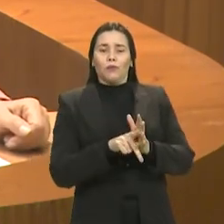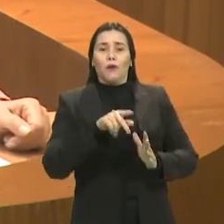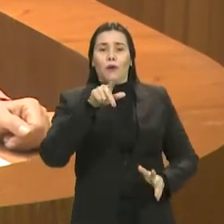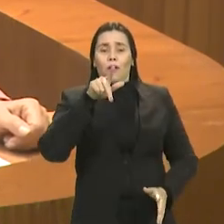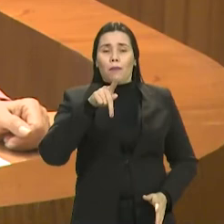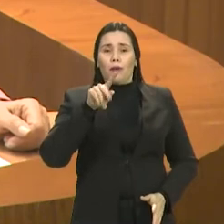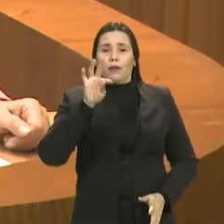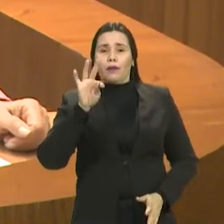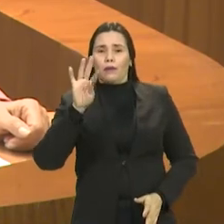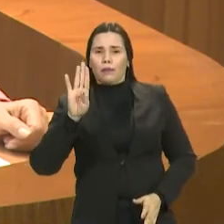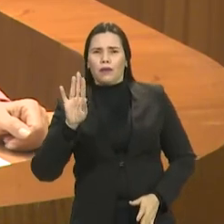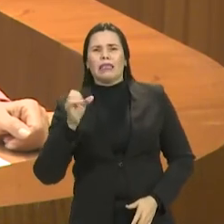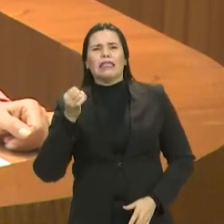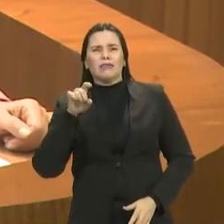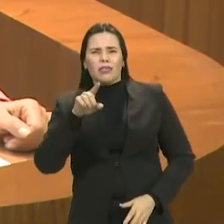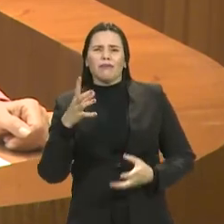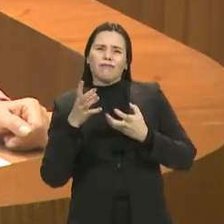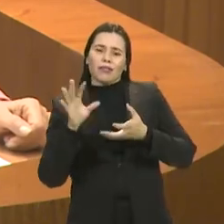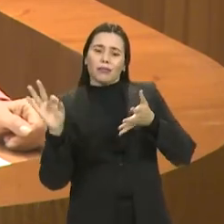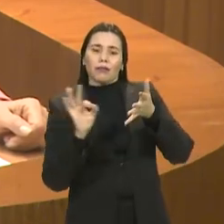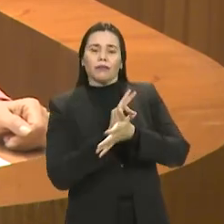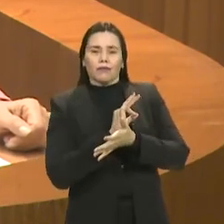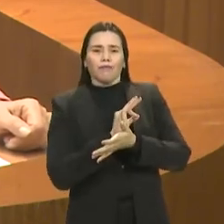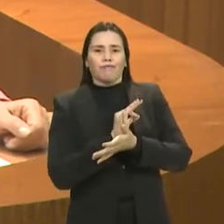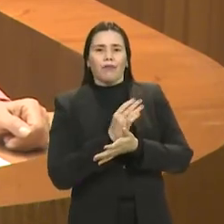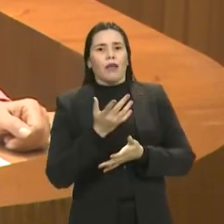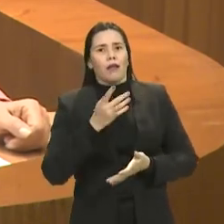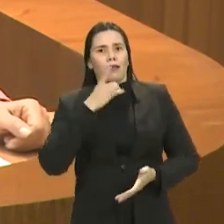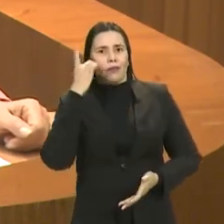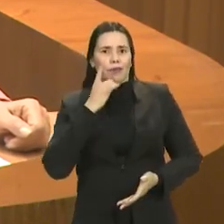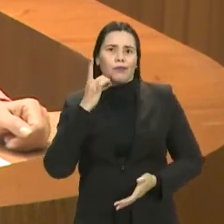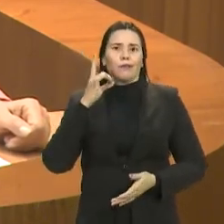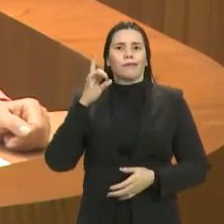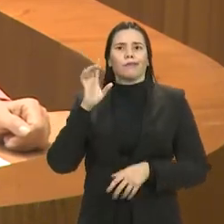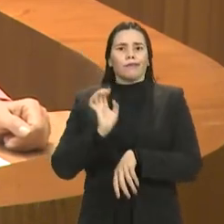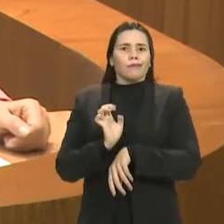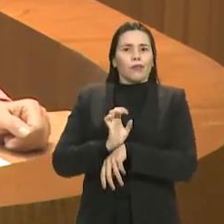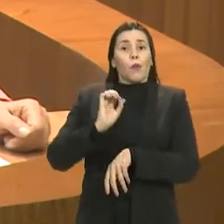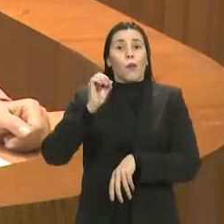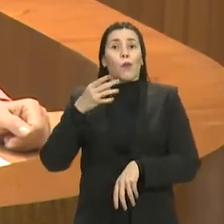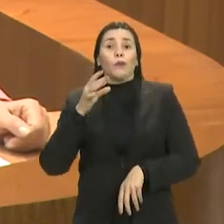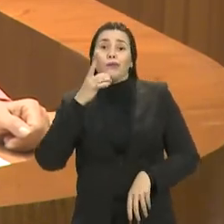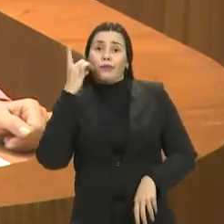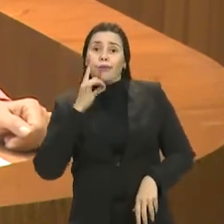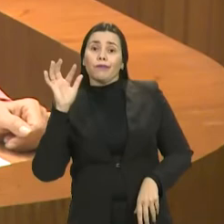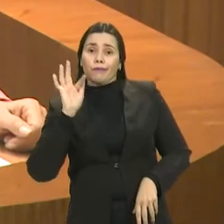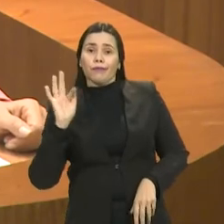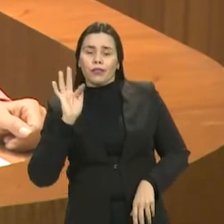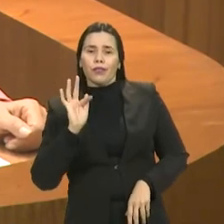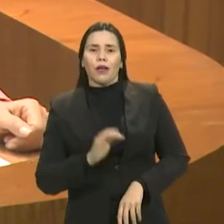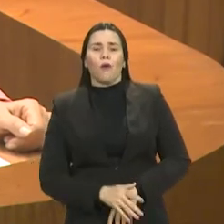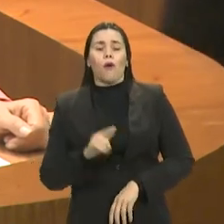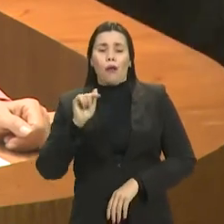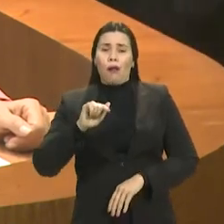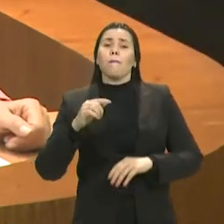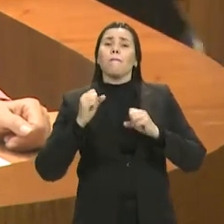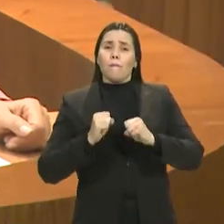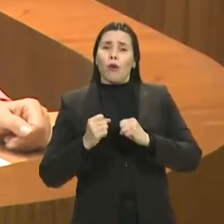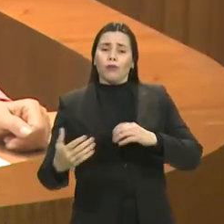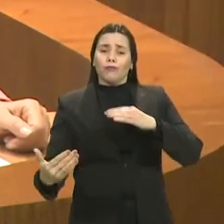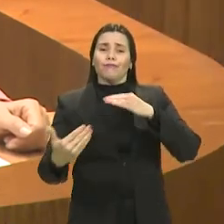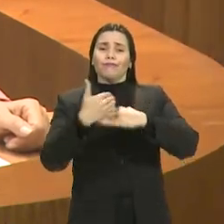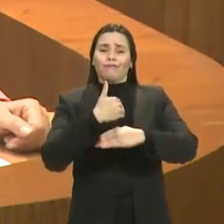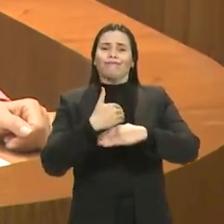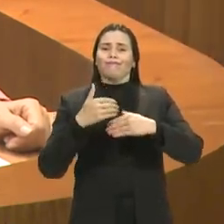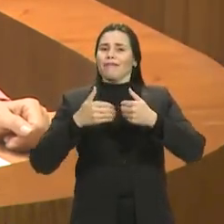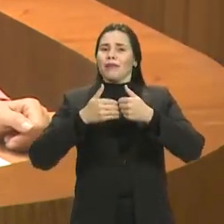sair como candidatos a Deputado Estadual deputado federal as portas do PTB estão abertas nós